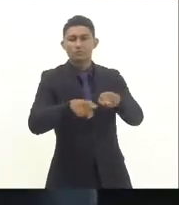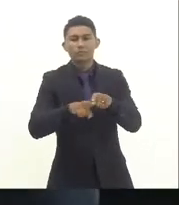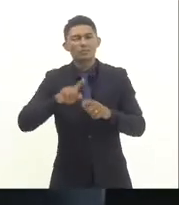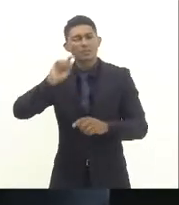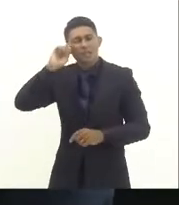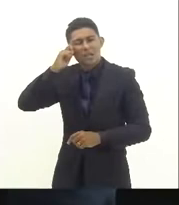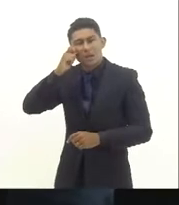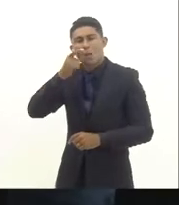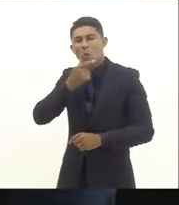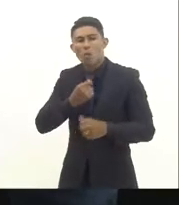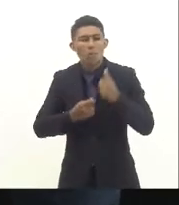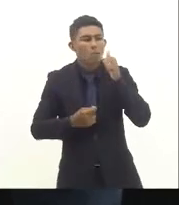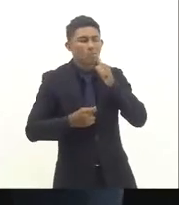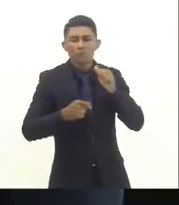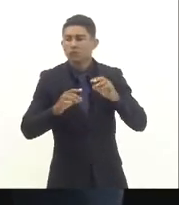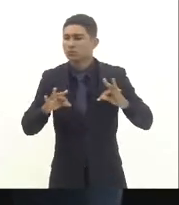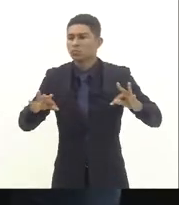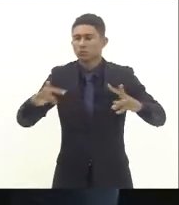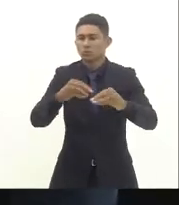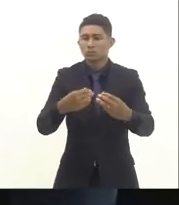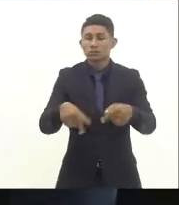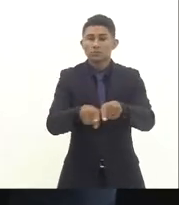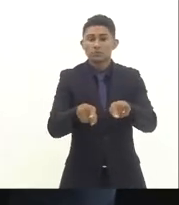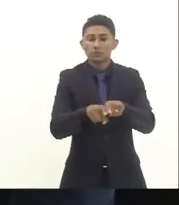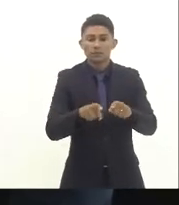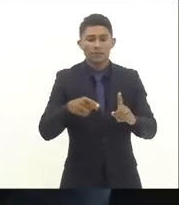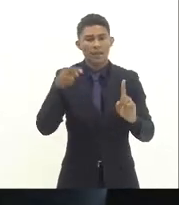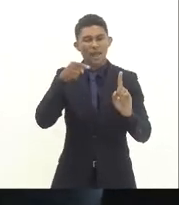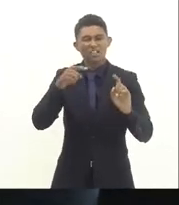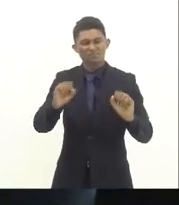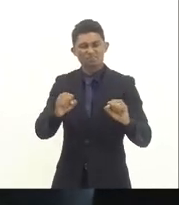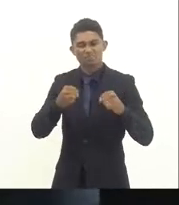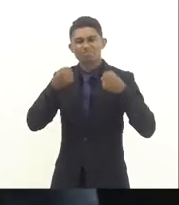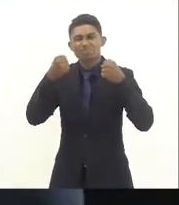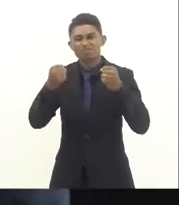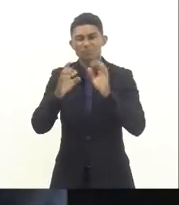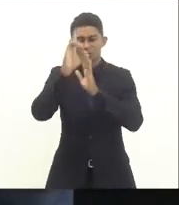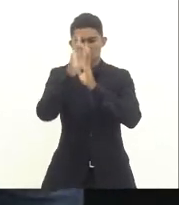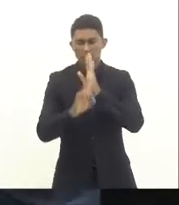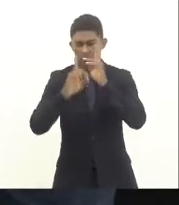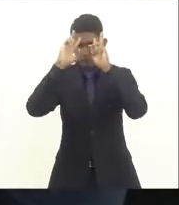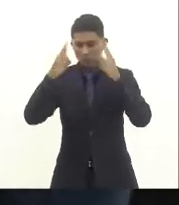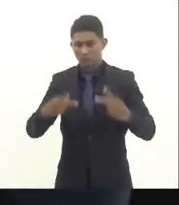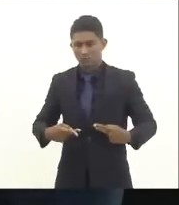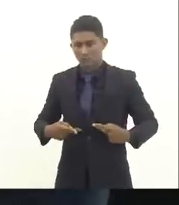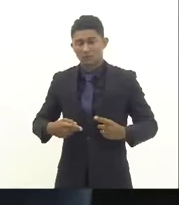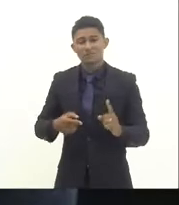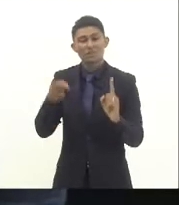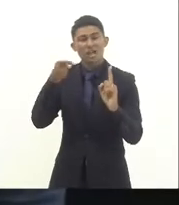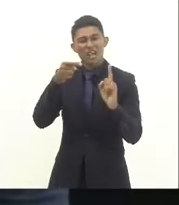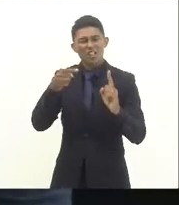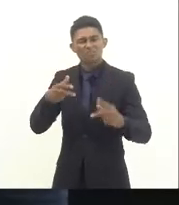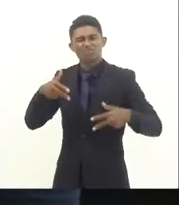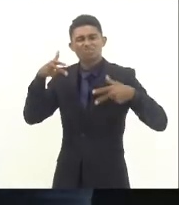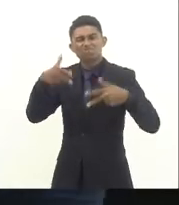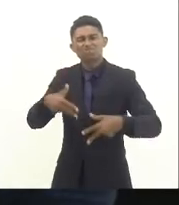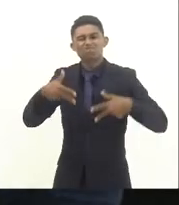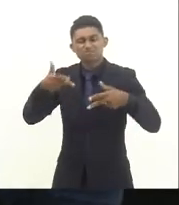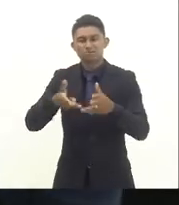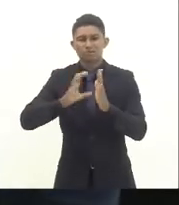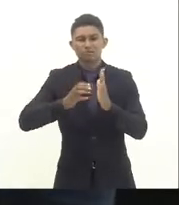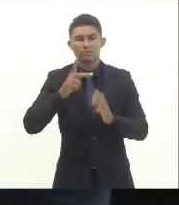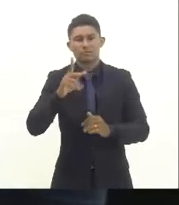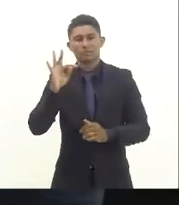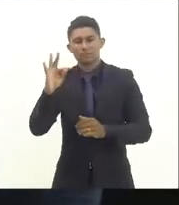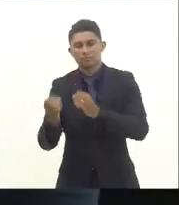e pela garantia dos Direitos Humanos é uma militante que fundou o PT e tem marca a fabricante